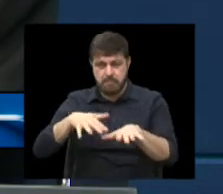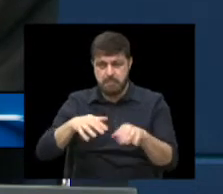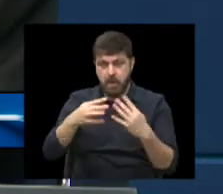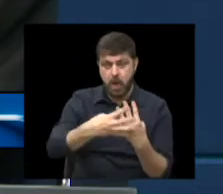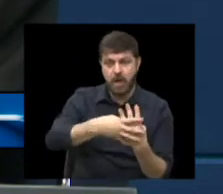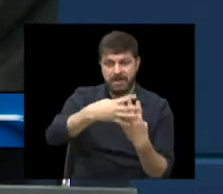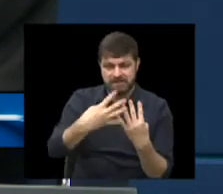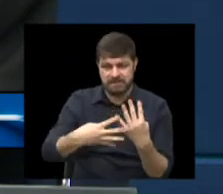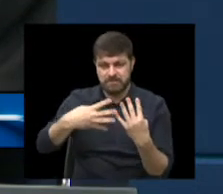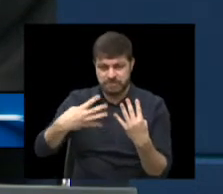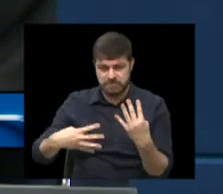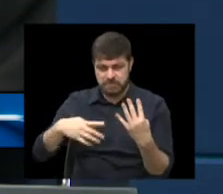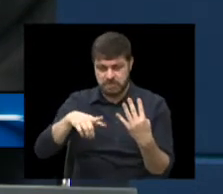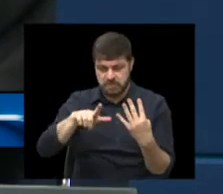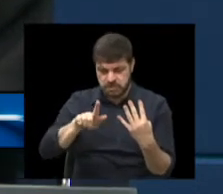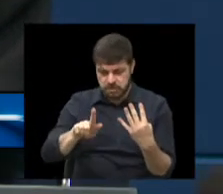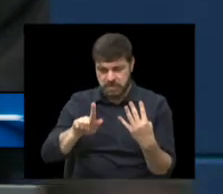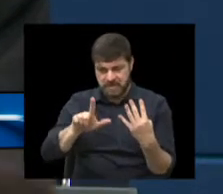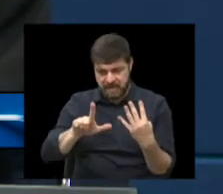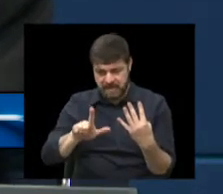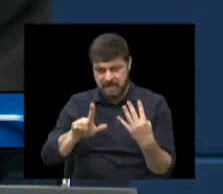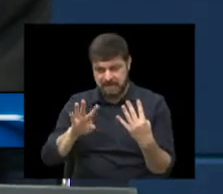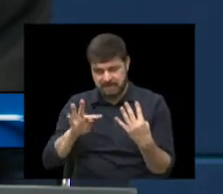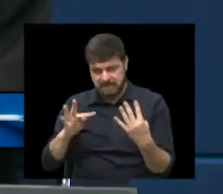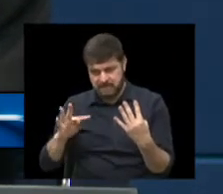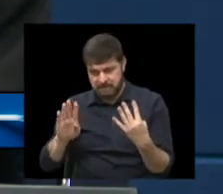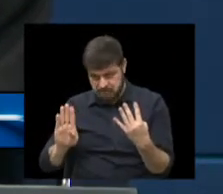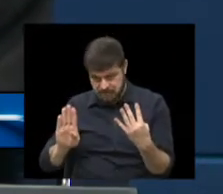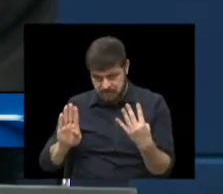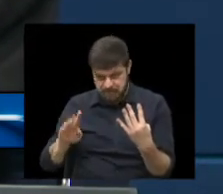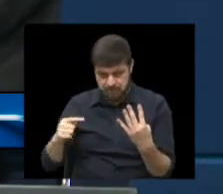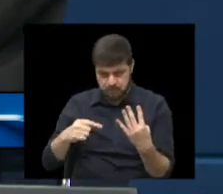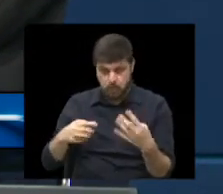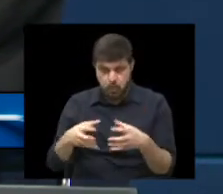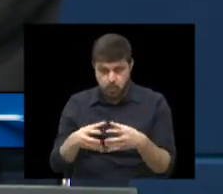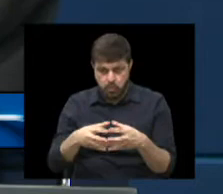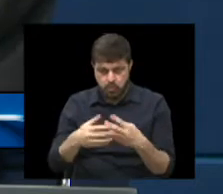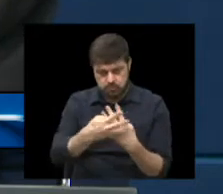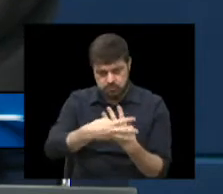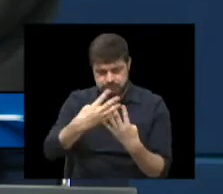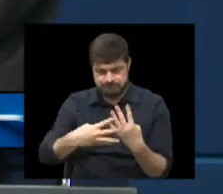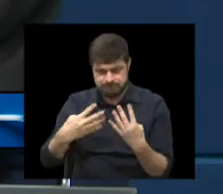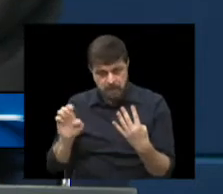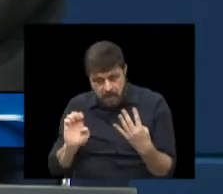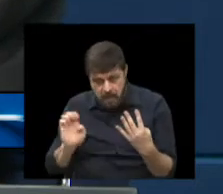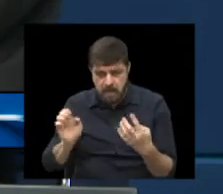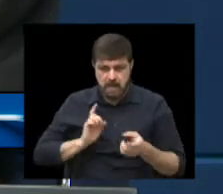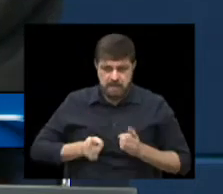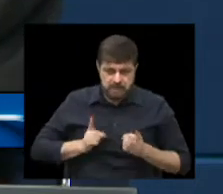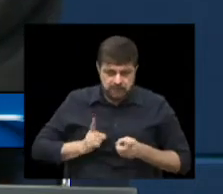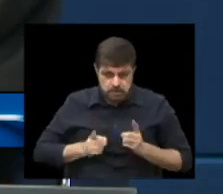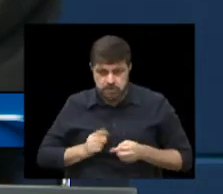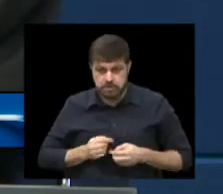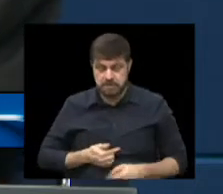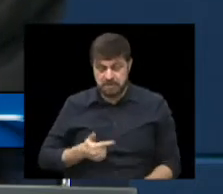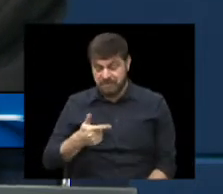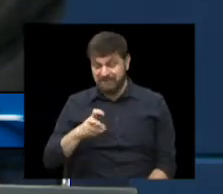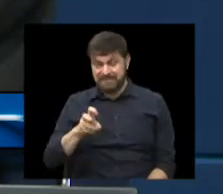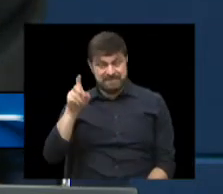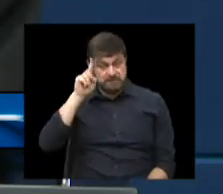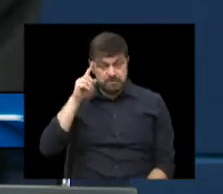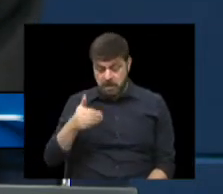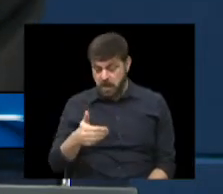essa data para poder definir, devido à urgência, vereadora Mariana, se trata dia 25 já, devido à proximidade,